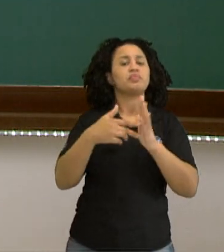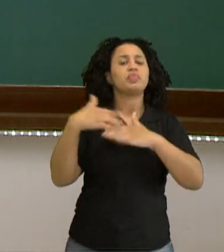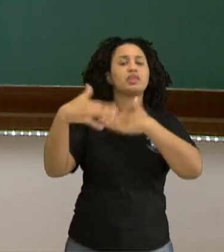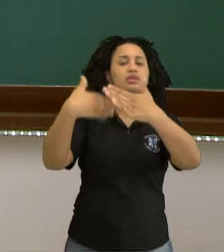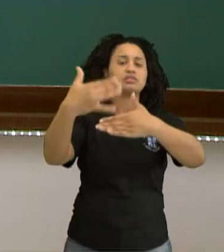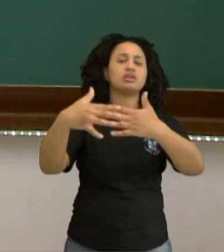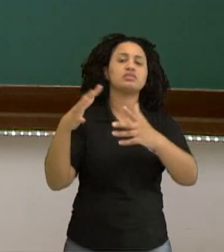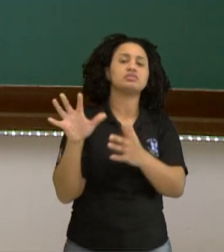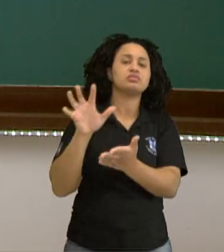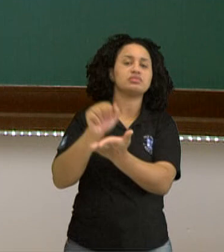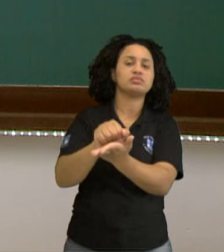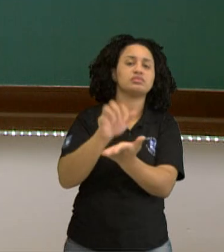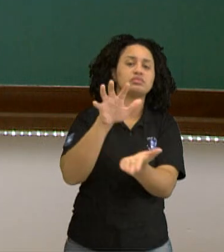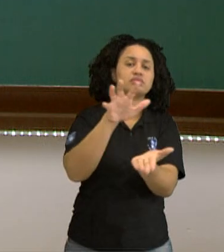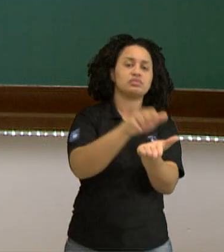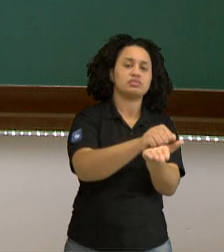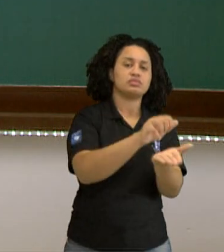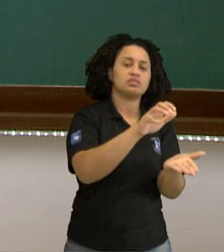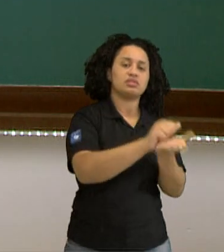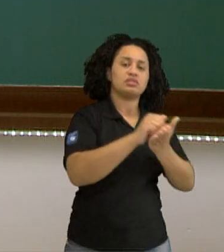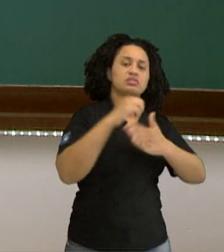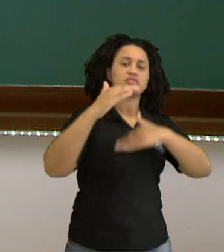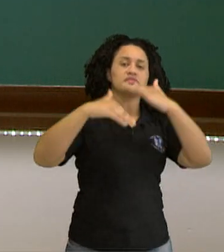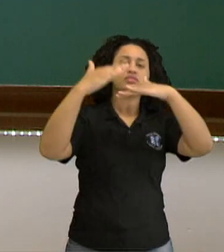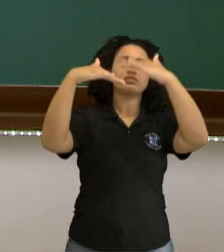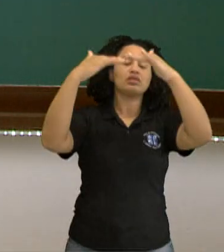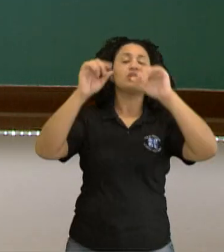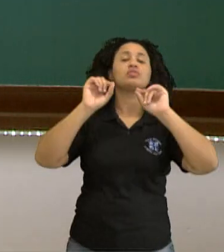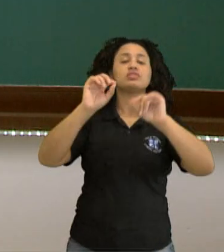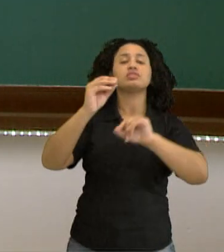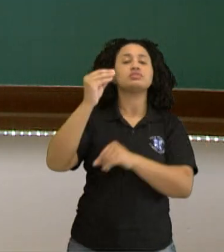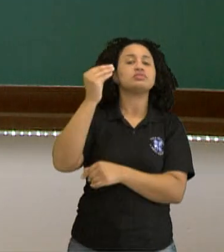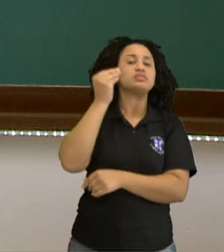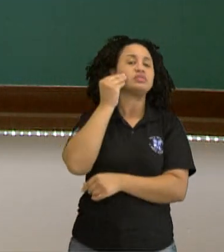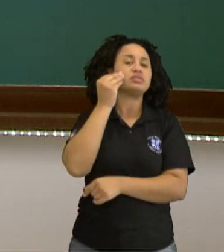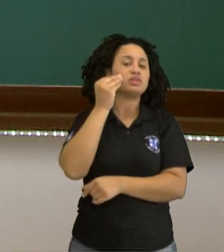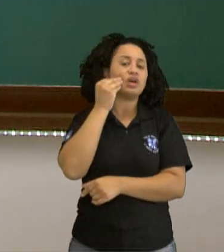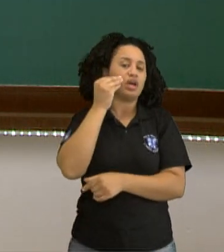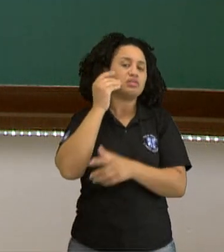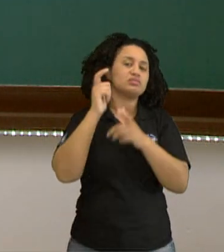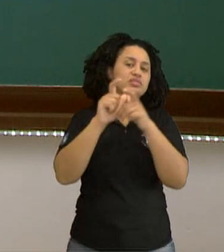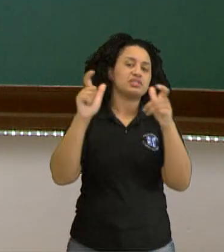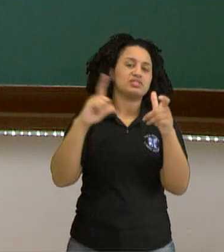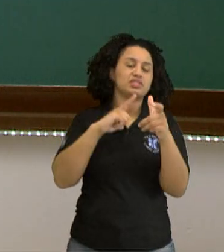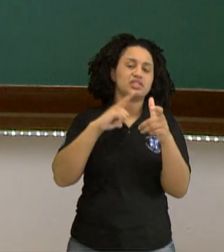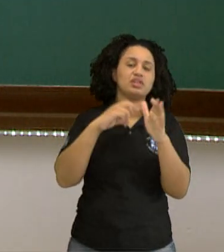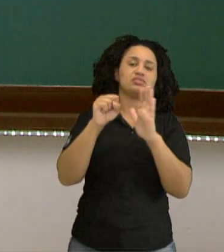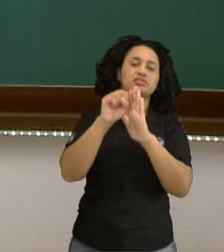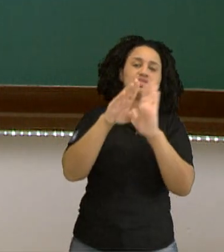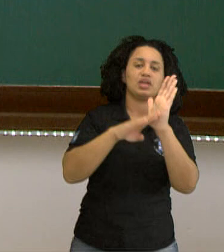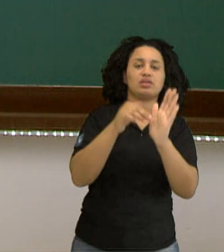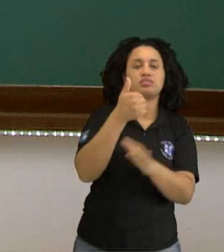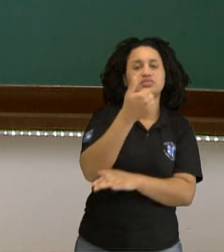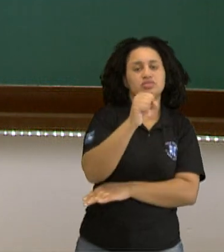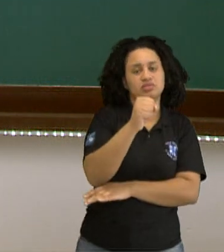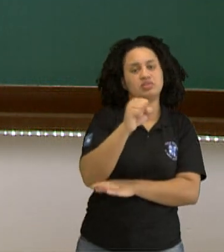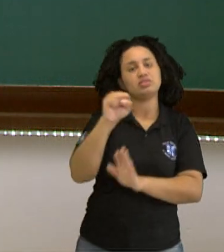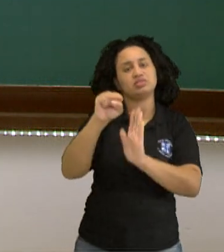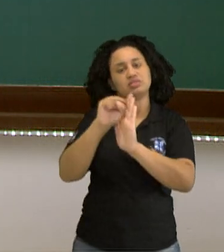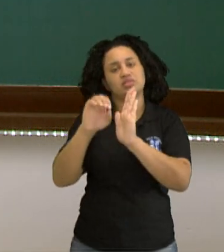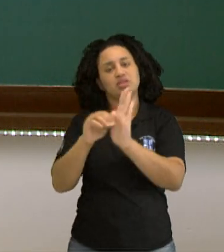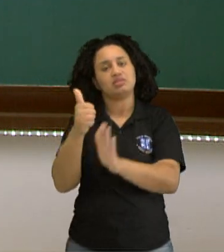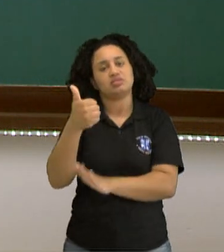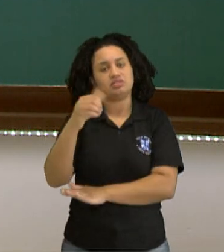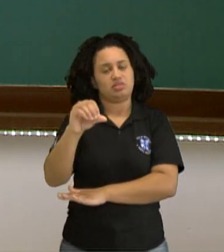colonização, de evolucionismo, foi uma tendência muito grande entre os séculos XVIII ao século XIX. Não que hoje, no